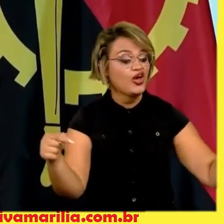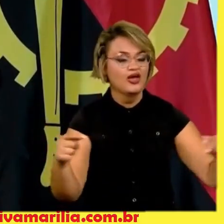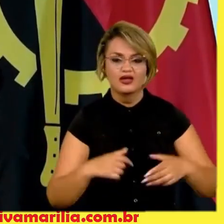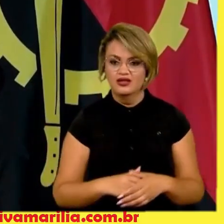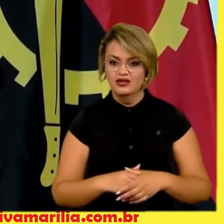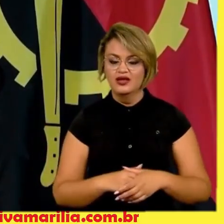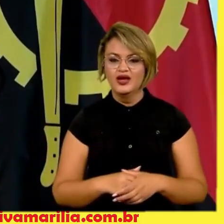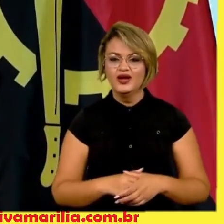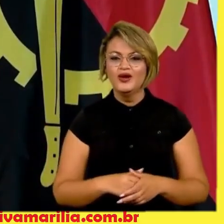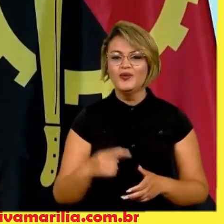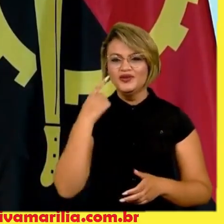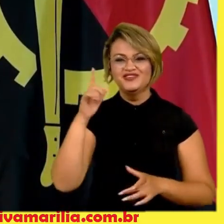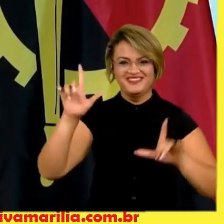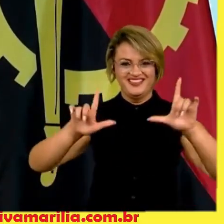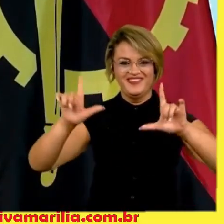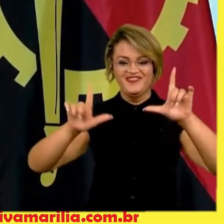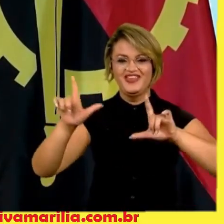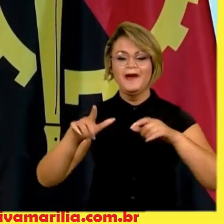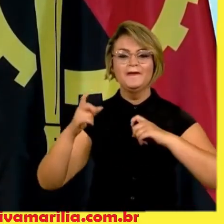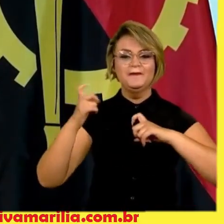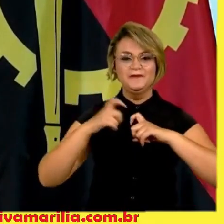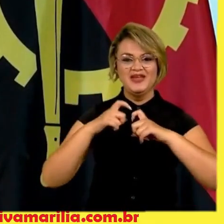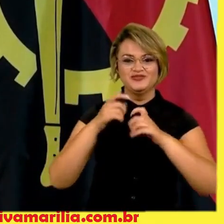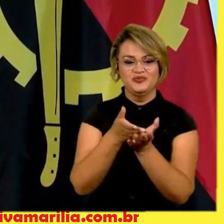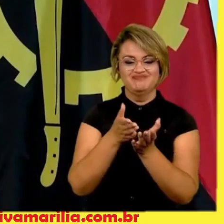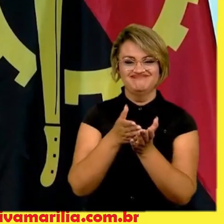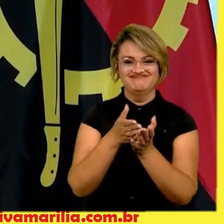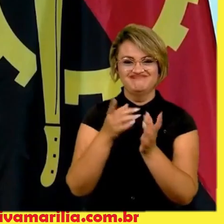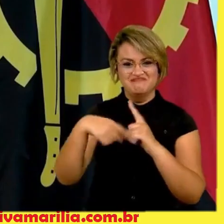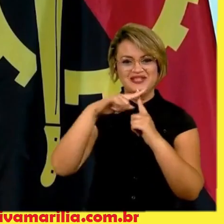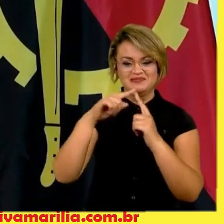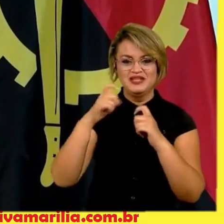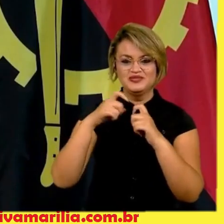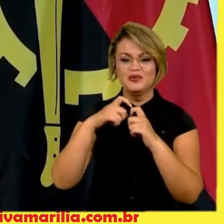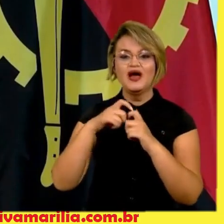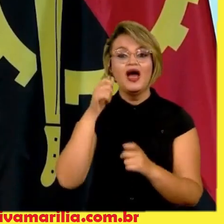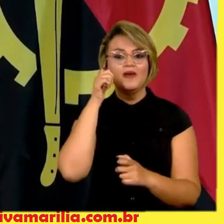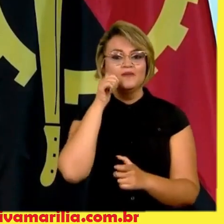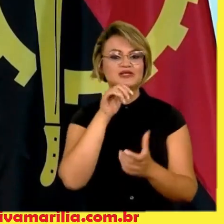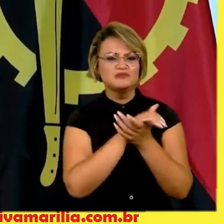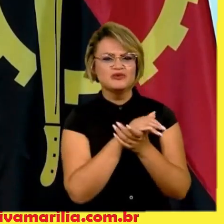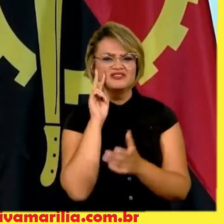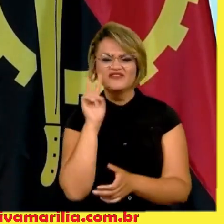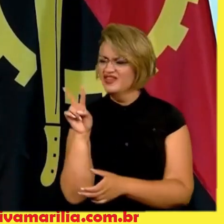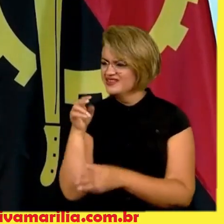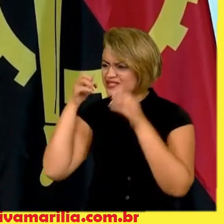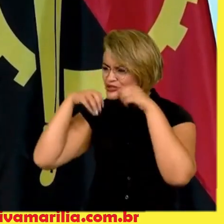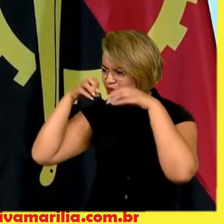vejo aquela propaganda na televisão dos Médicos Sem Fronteira, de vez em quando a gente já pergunta, você está chorando?